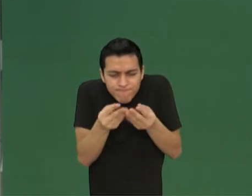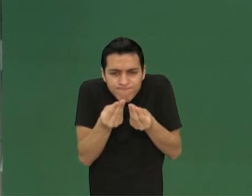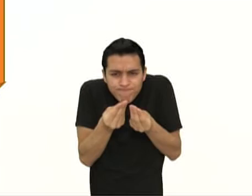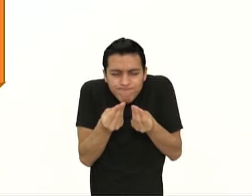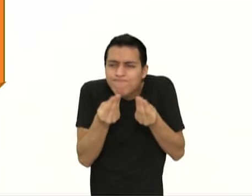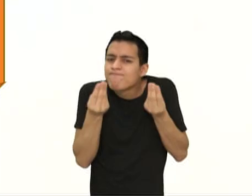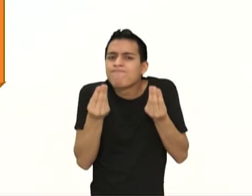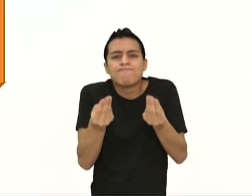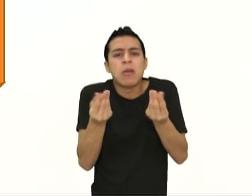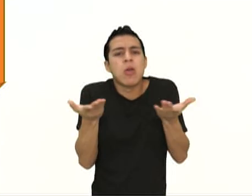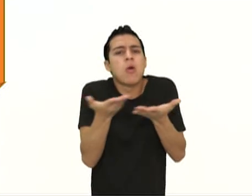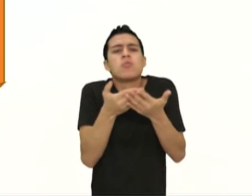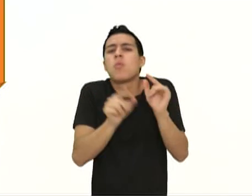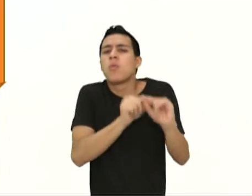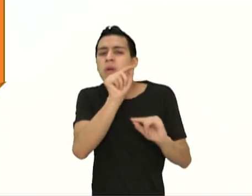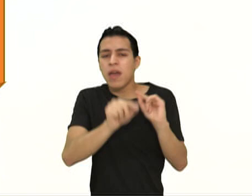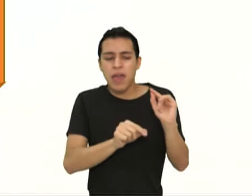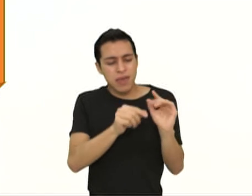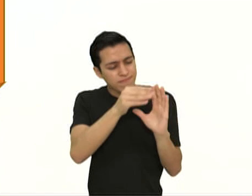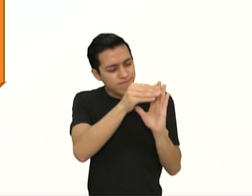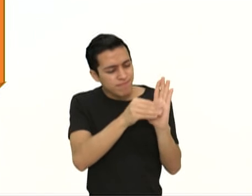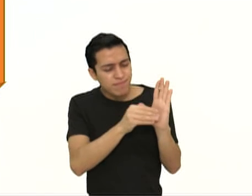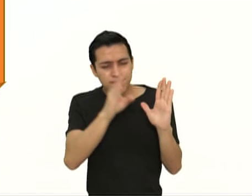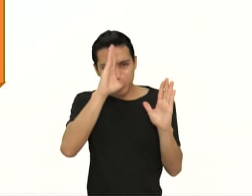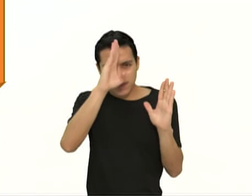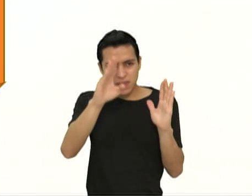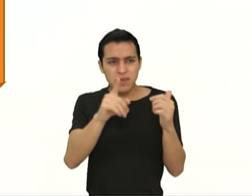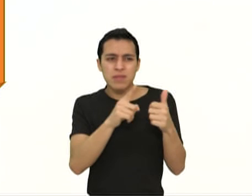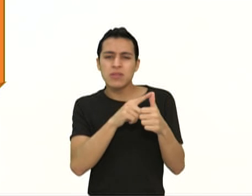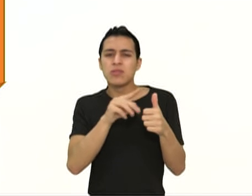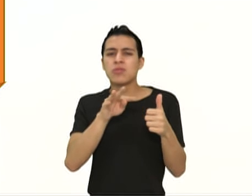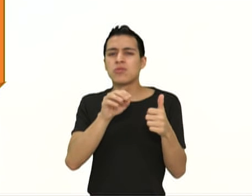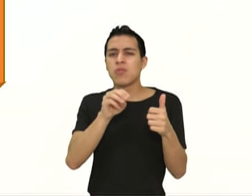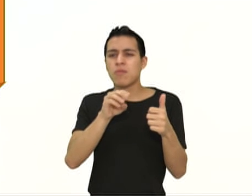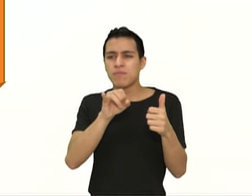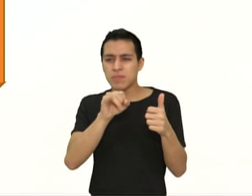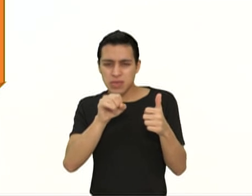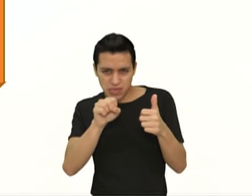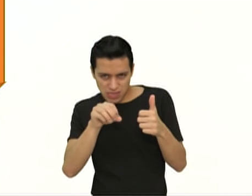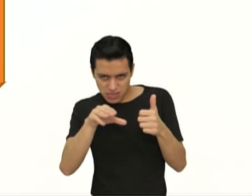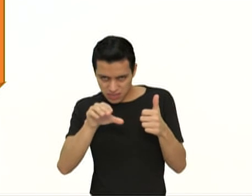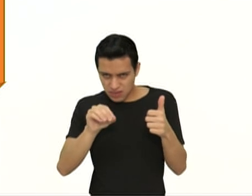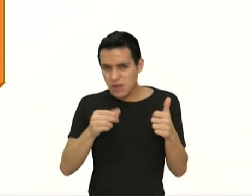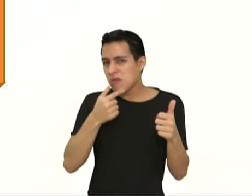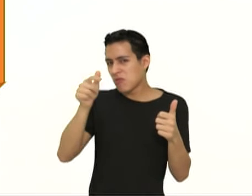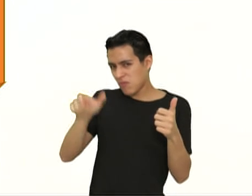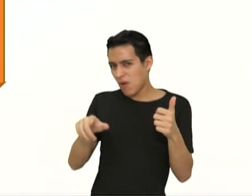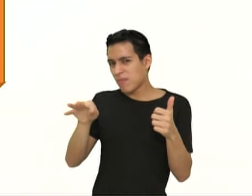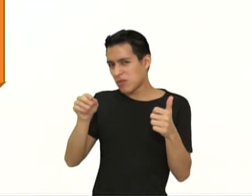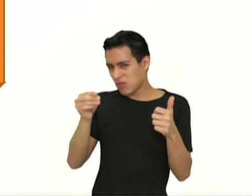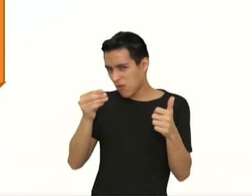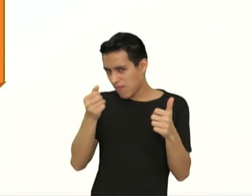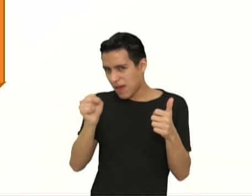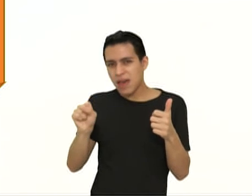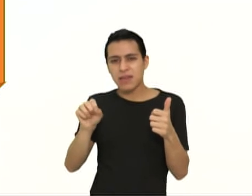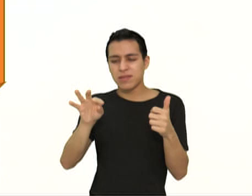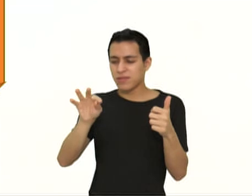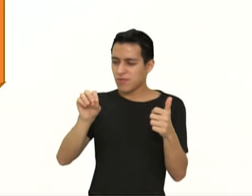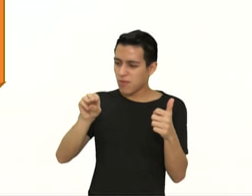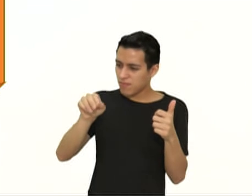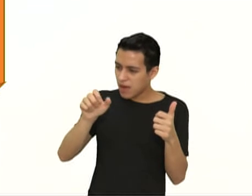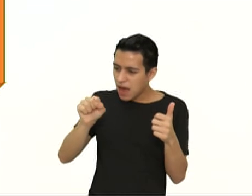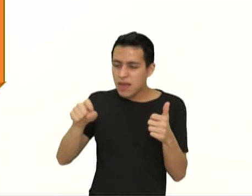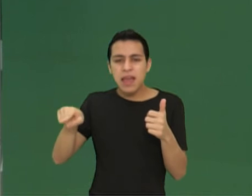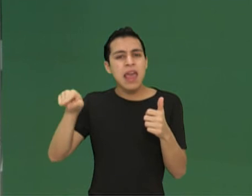nessa aula de hoje foi justamente esses pontos principais aqui. Primeiro, o tomismo, que é a filosofia de Tomás de Aquino, que se inspira em